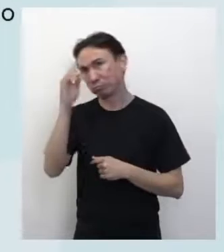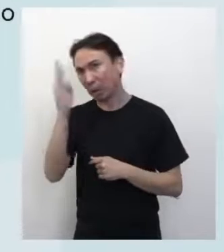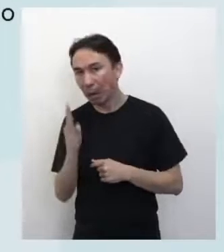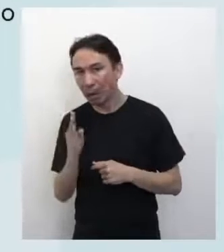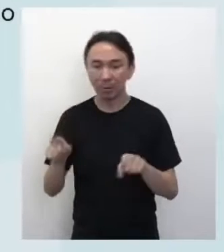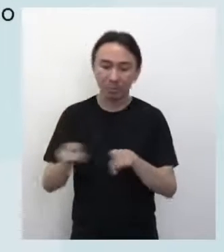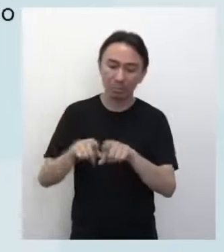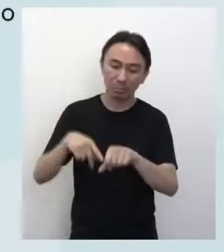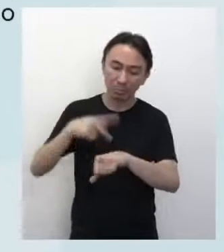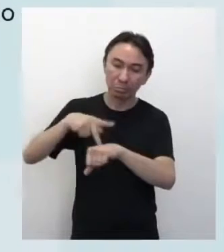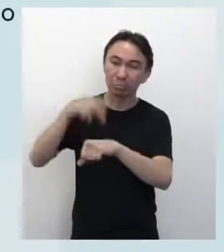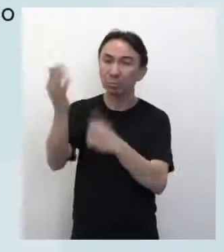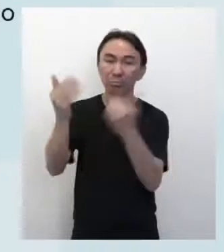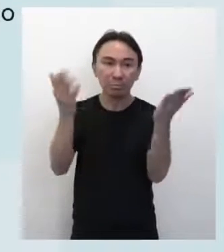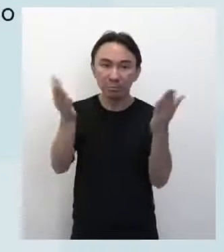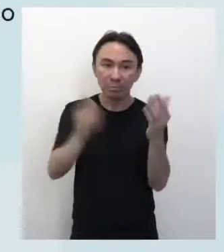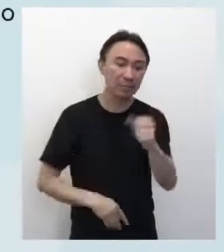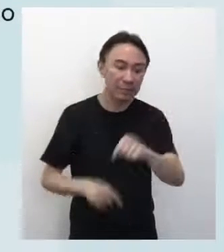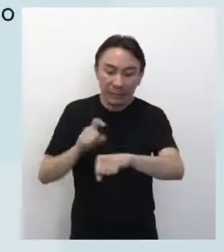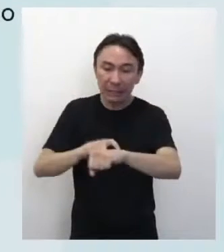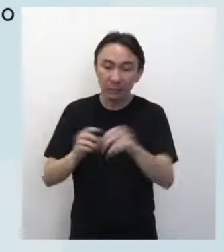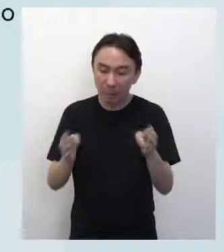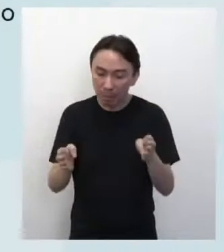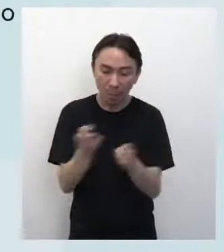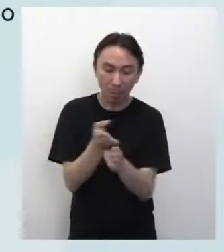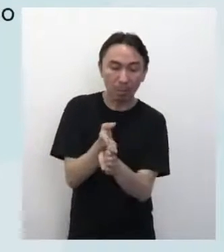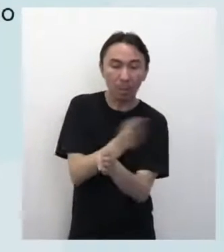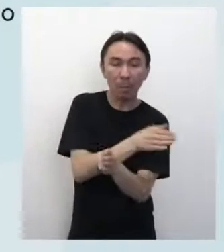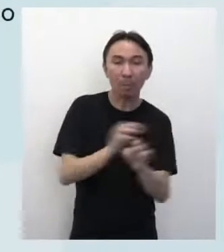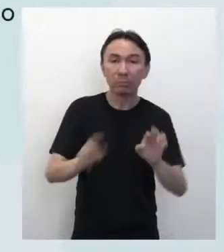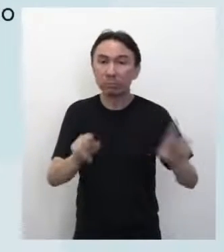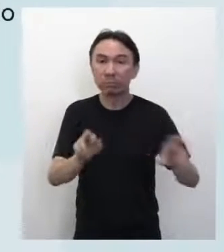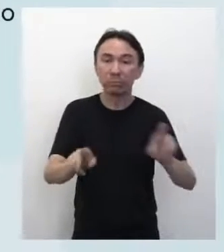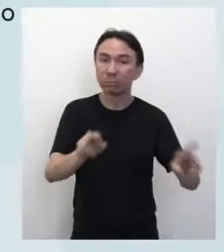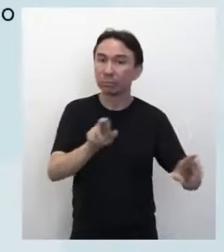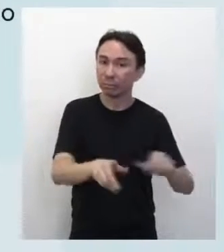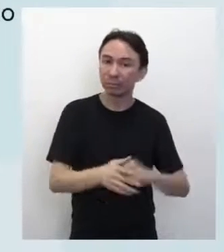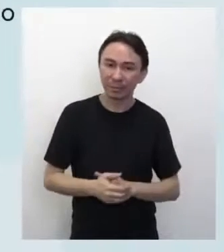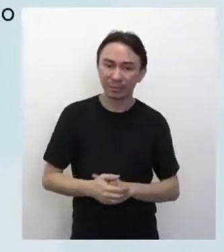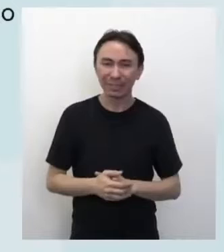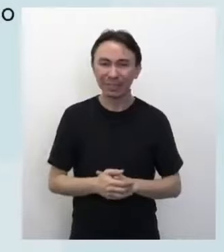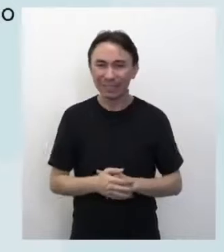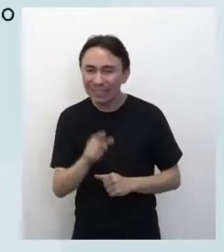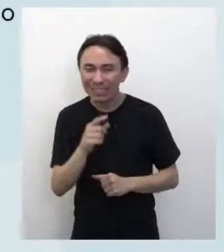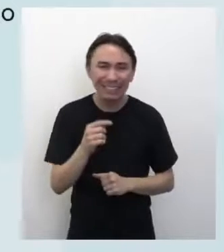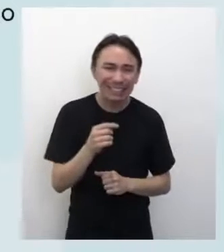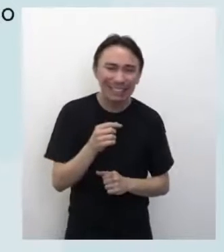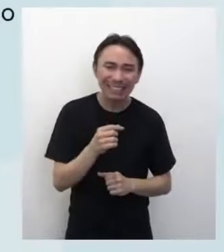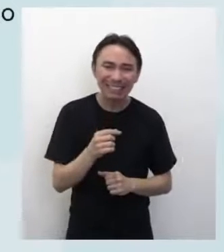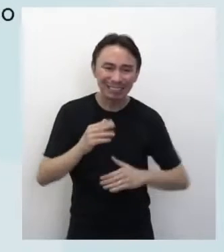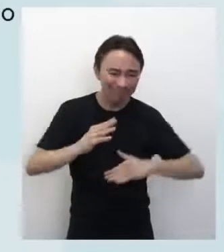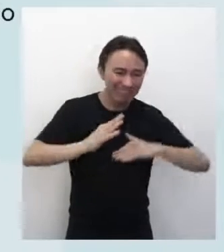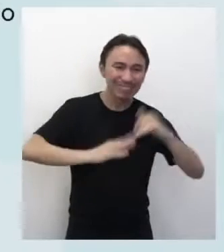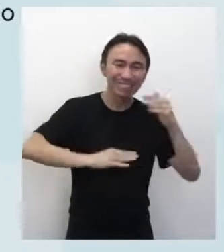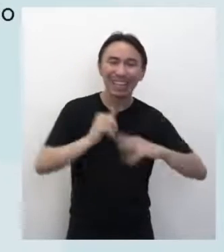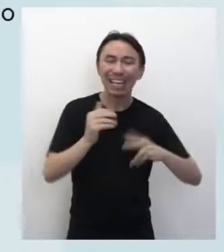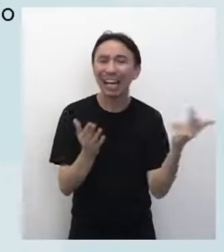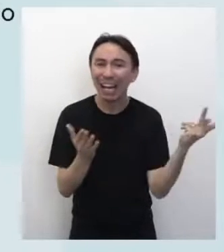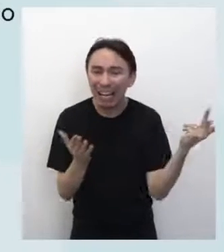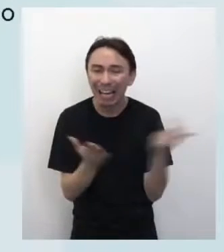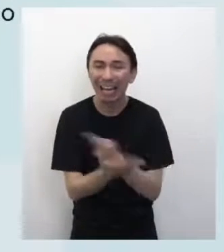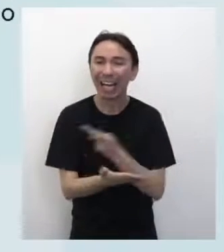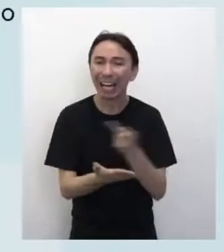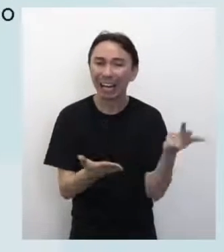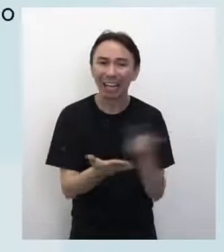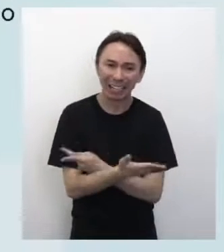diferentes épocas. Opa, acho que eu coloquei a habilidade errada, turma. Eu coloquei a habilidade do